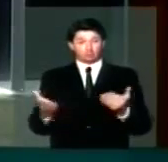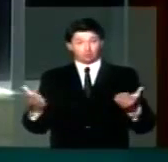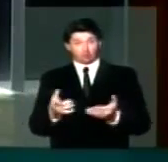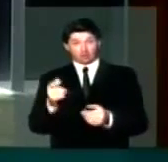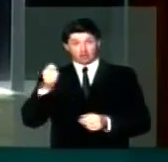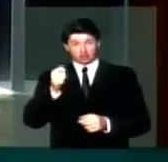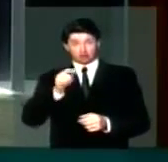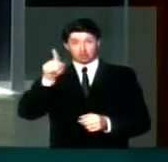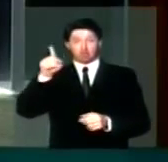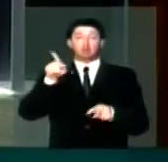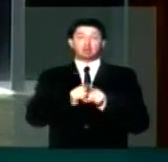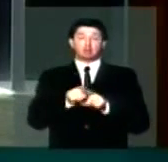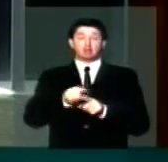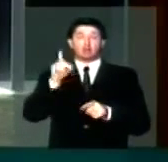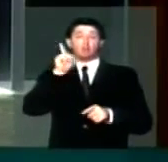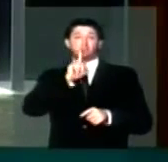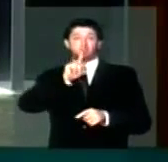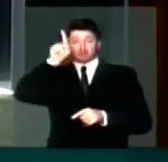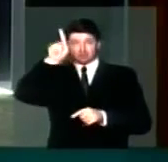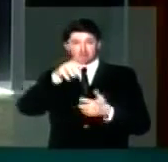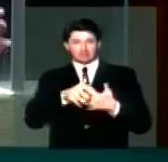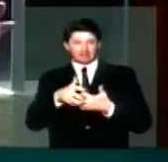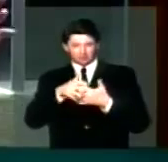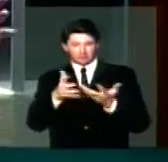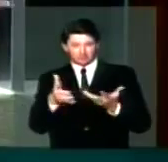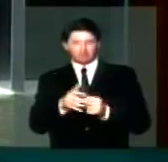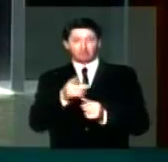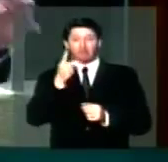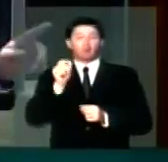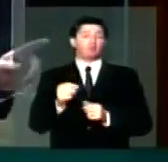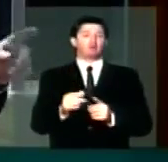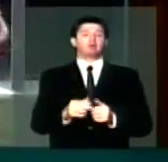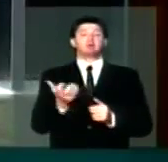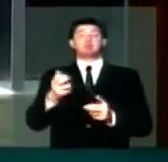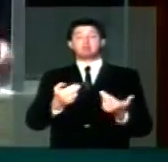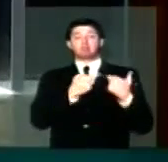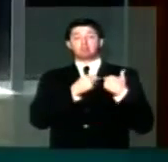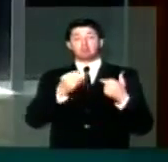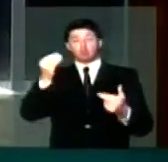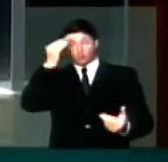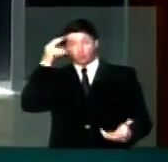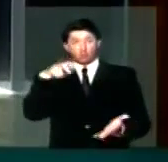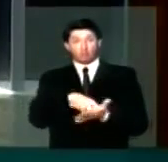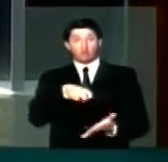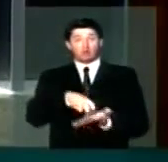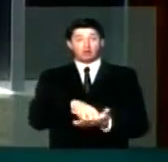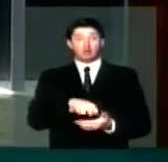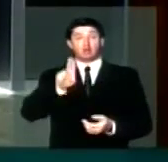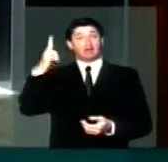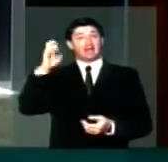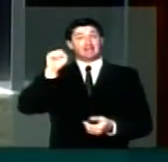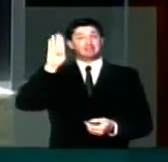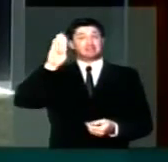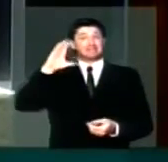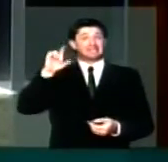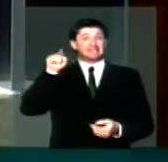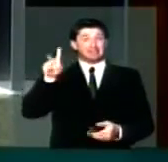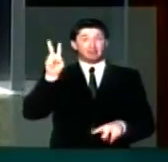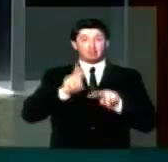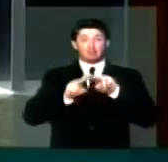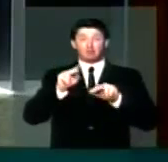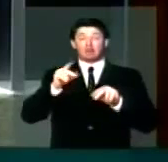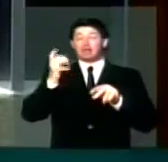na Argentina e nos Estados Unidos, já há processos que tentam responsabilizar criminalmente o próprio HSBC